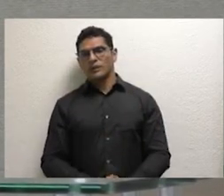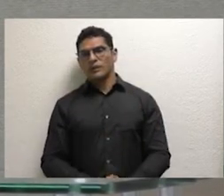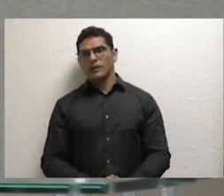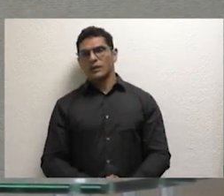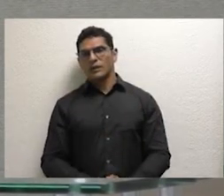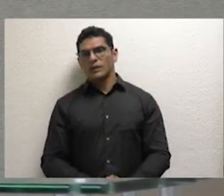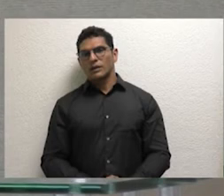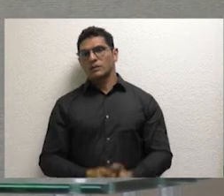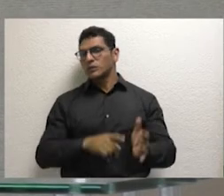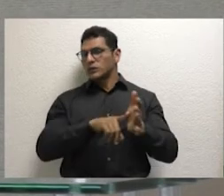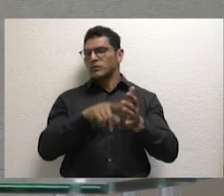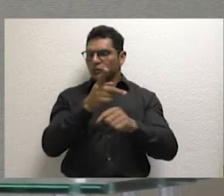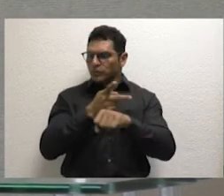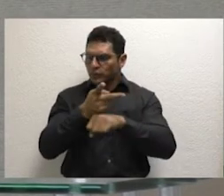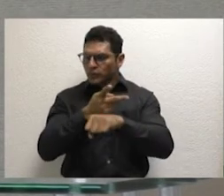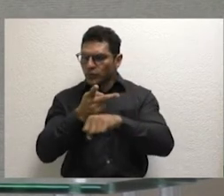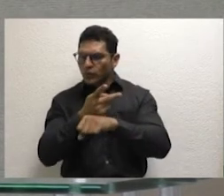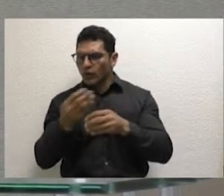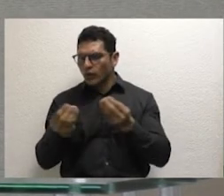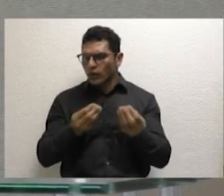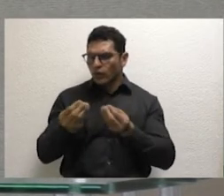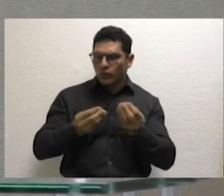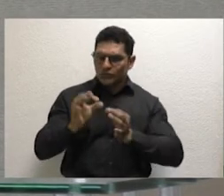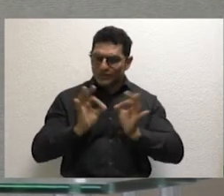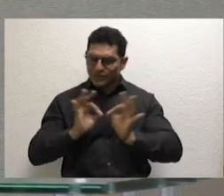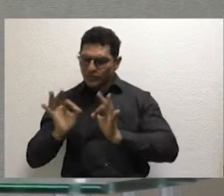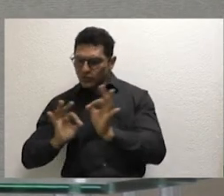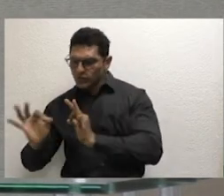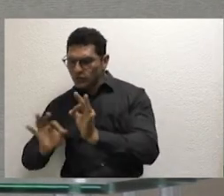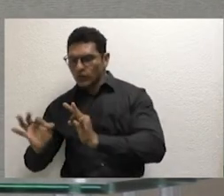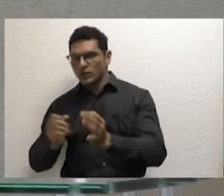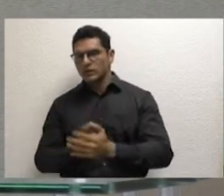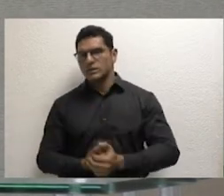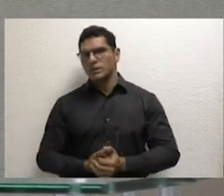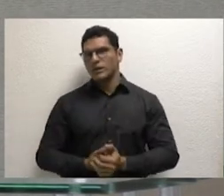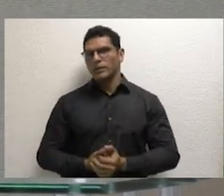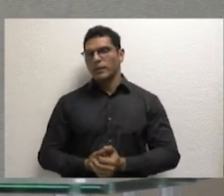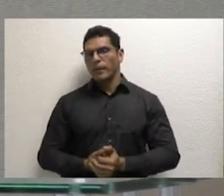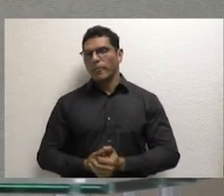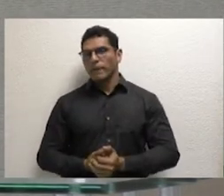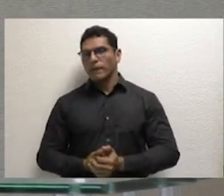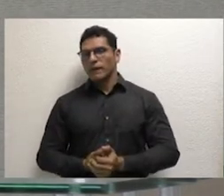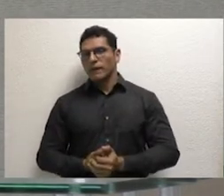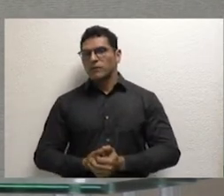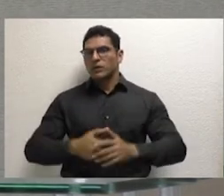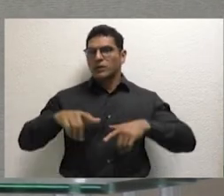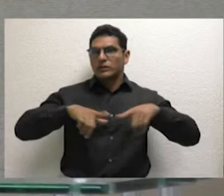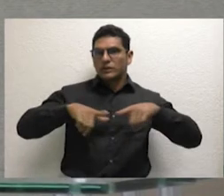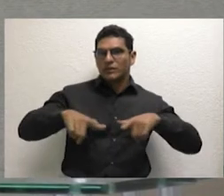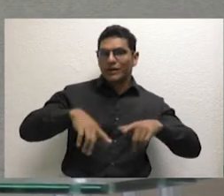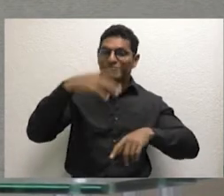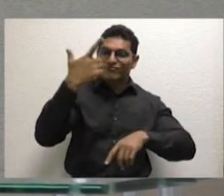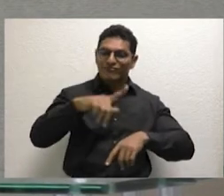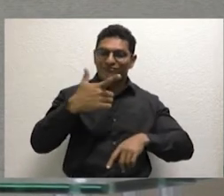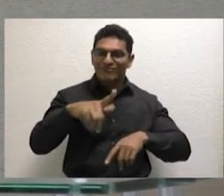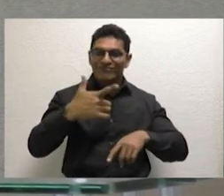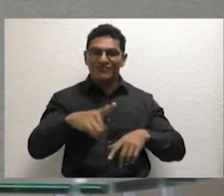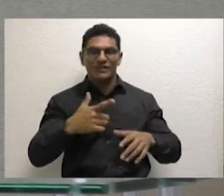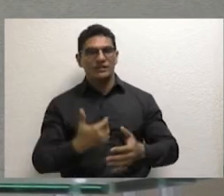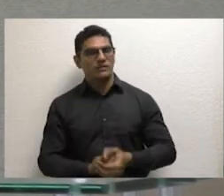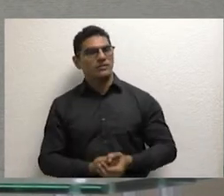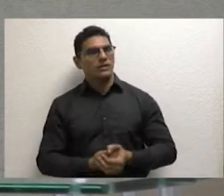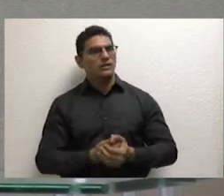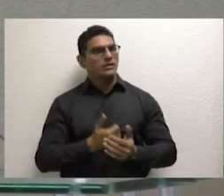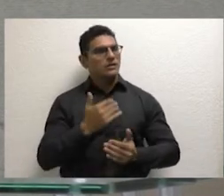jeito de se adaptar porque a oportunidade de recuperar aqueles postos de trabalho hoje já não existe mais estão